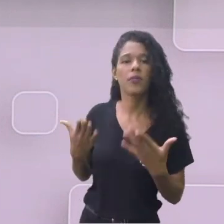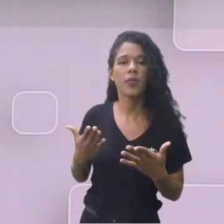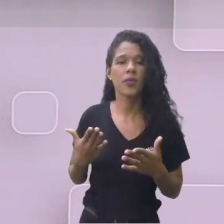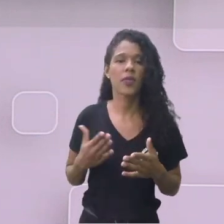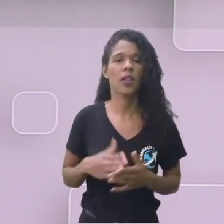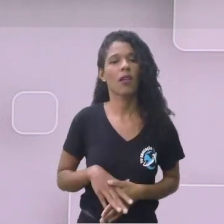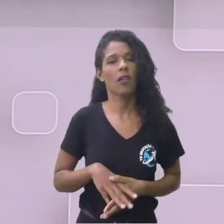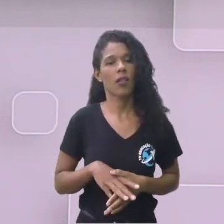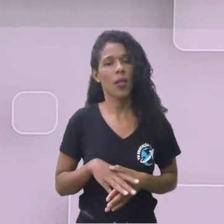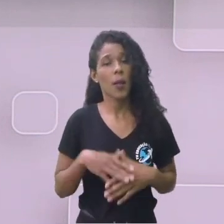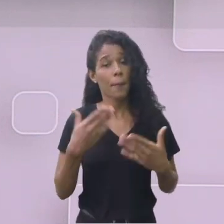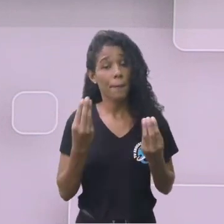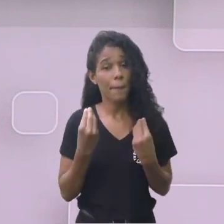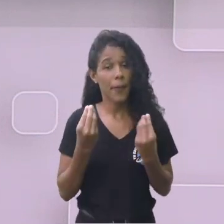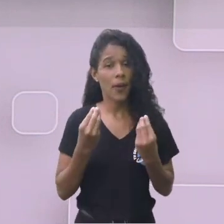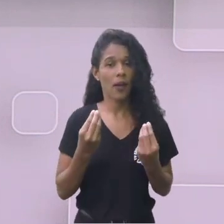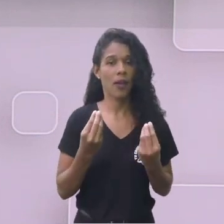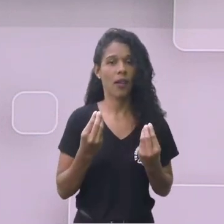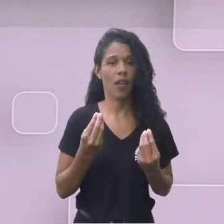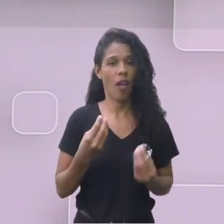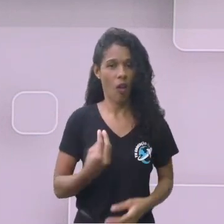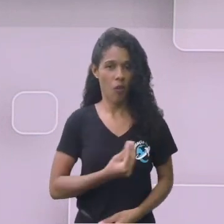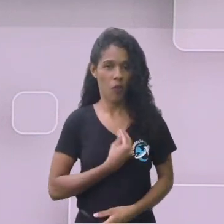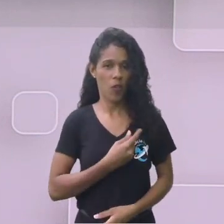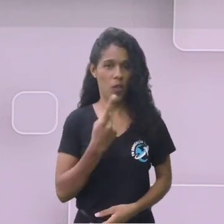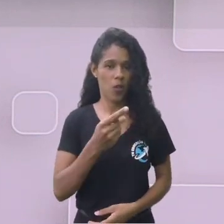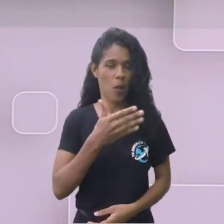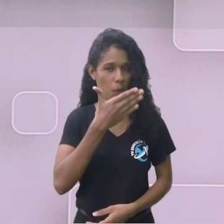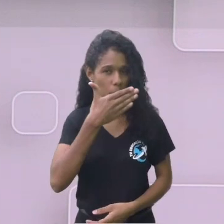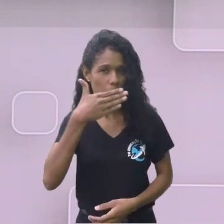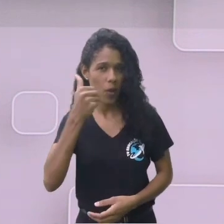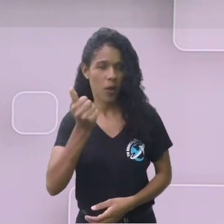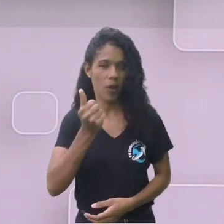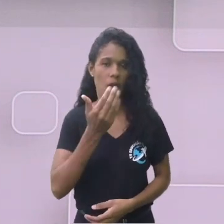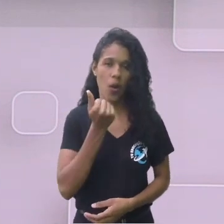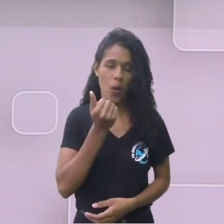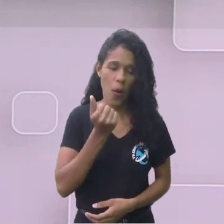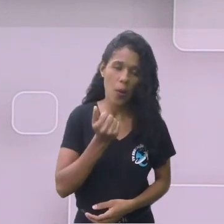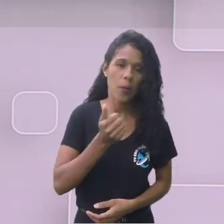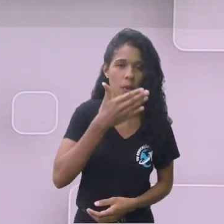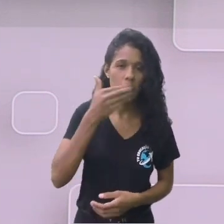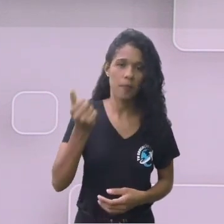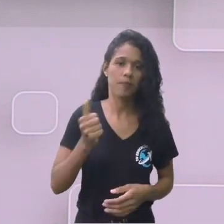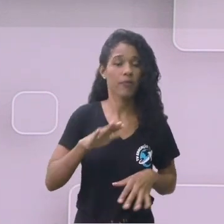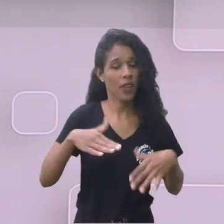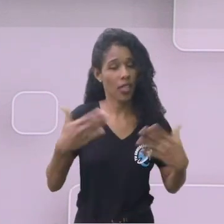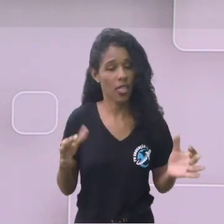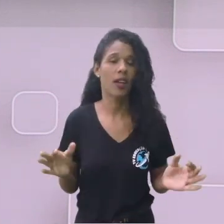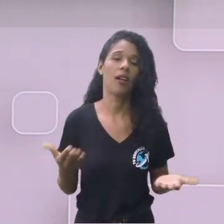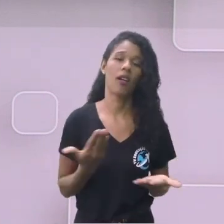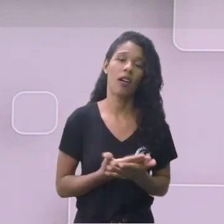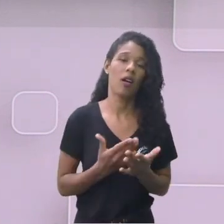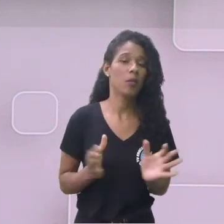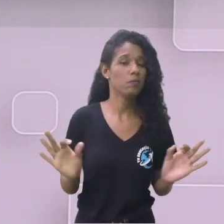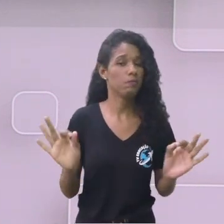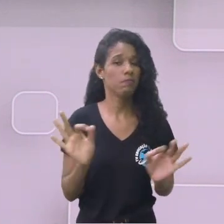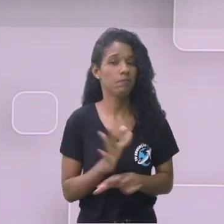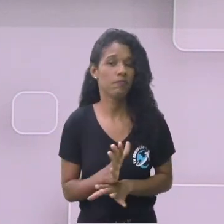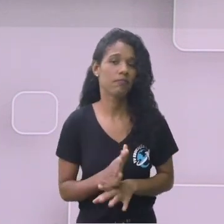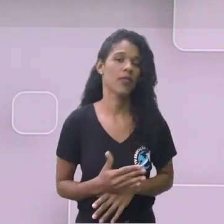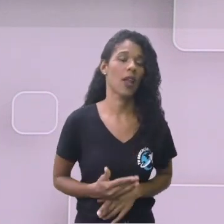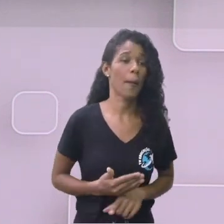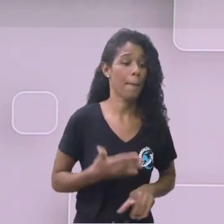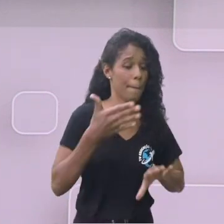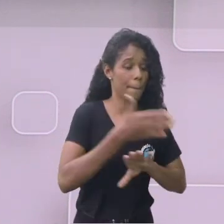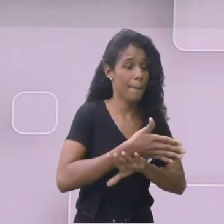aí mudar a sua vida e a sua alimentação, ok? Então, aqui encerra a nossa aula e para acessar nossas atividades